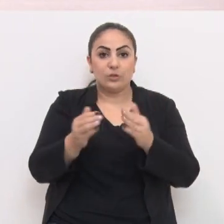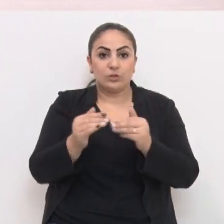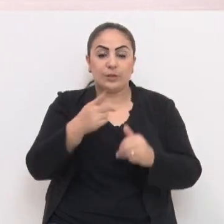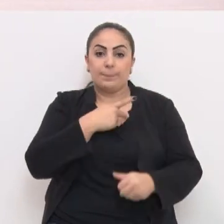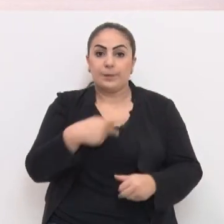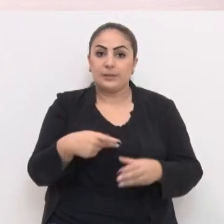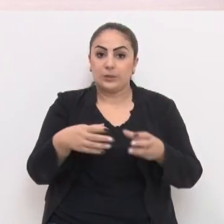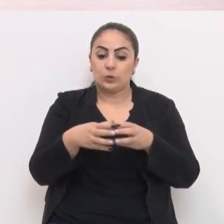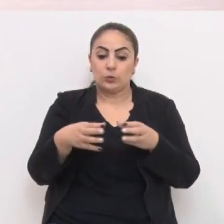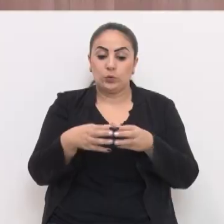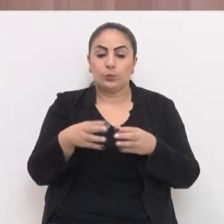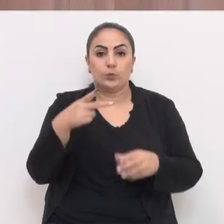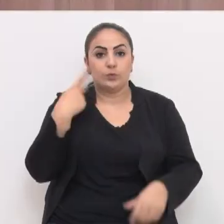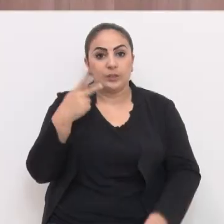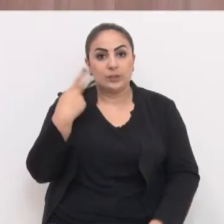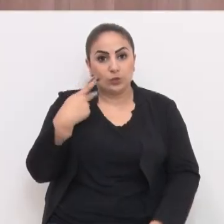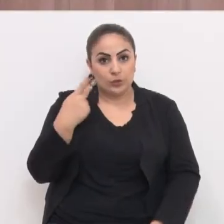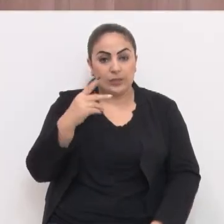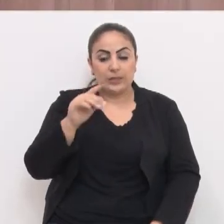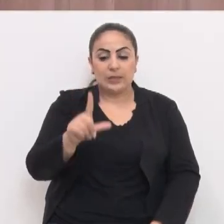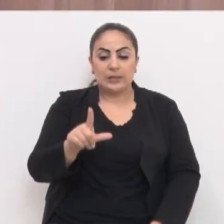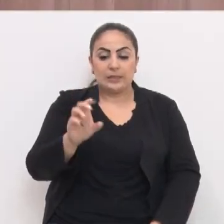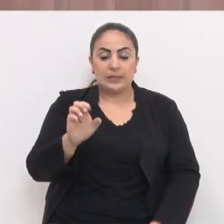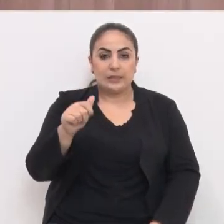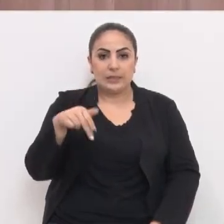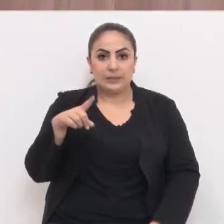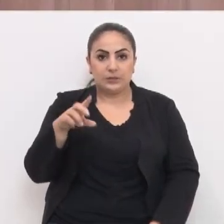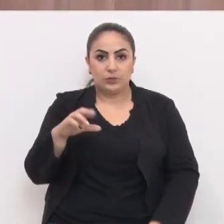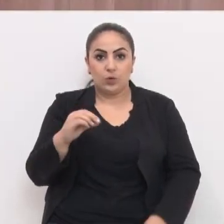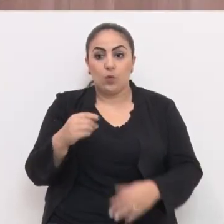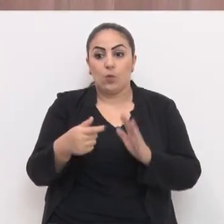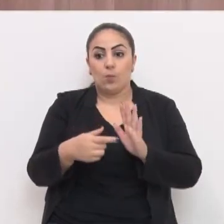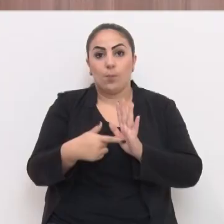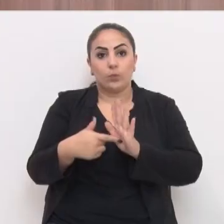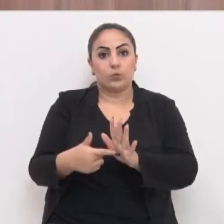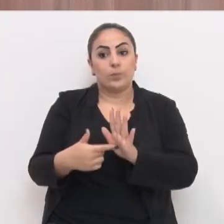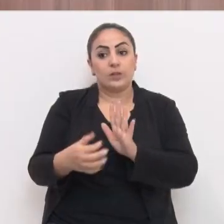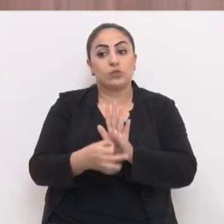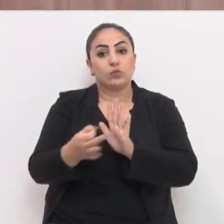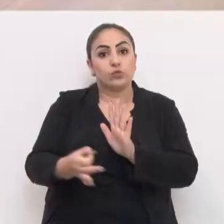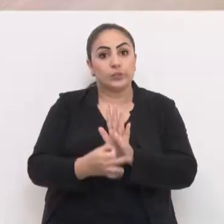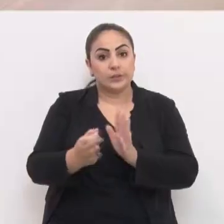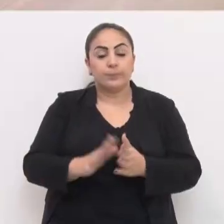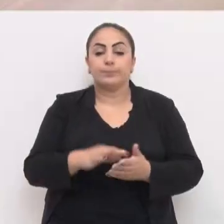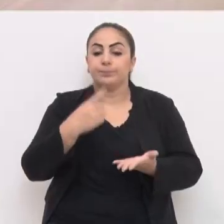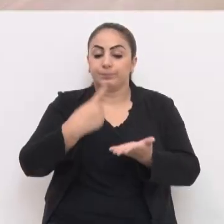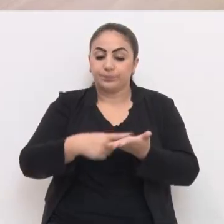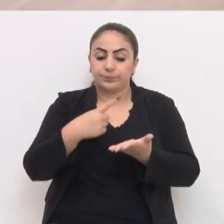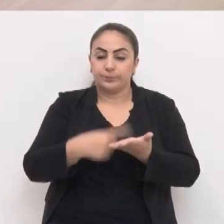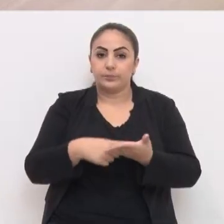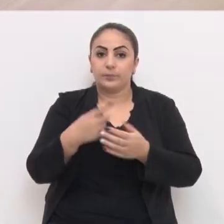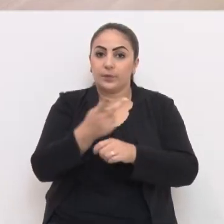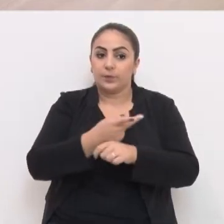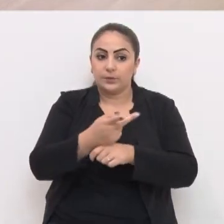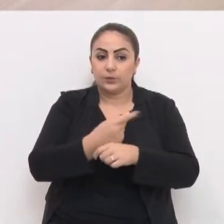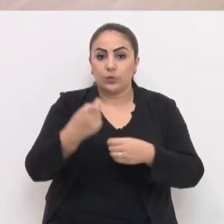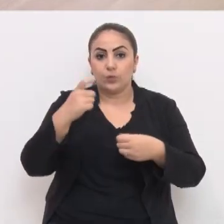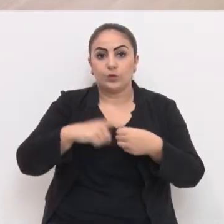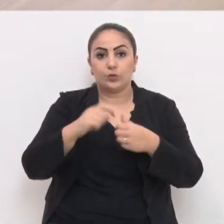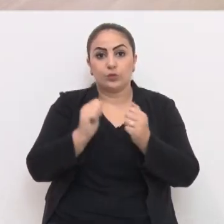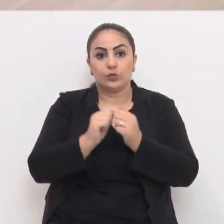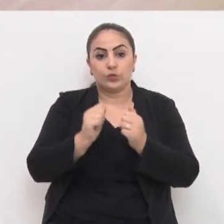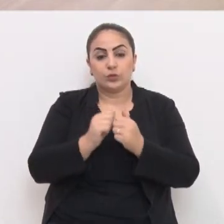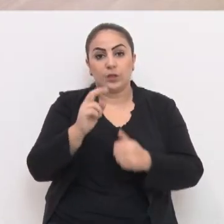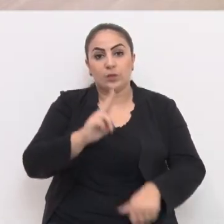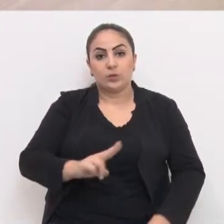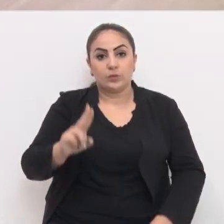da presidente do grupo, o vereador Leandro Rosso apresentou uma sugestão. Ele se comprometeu em buscar um